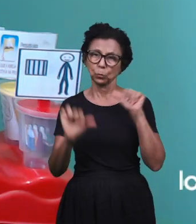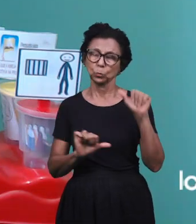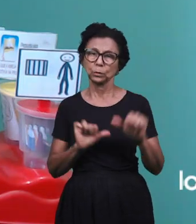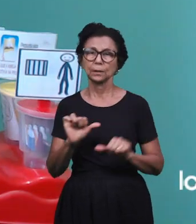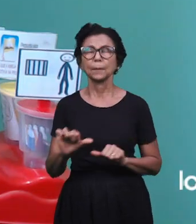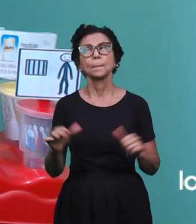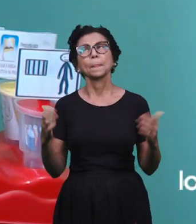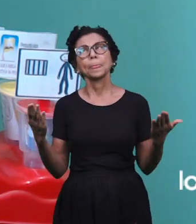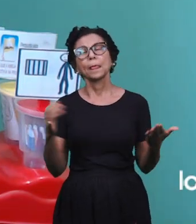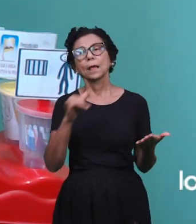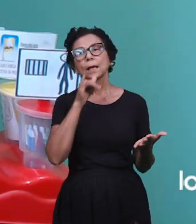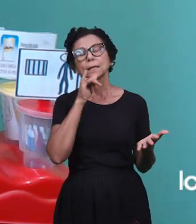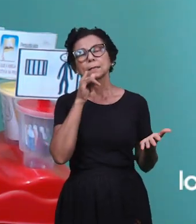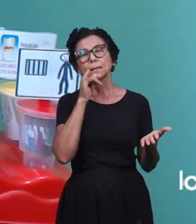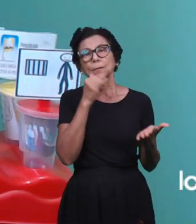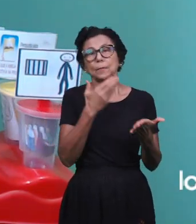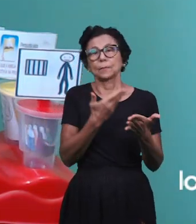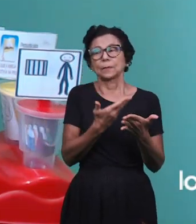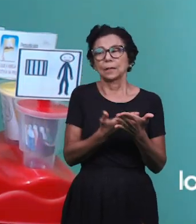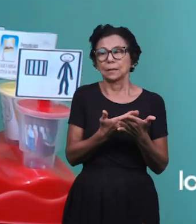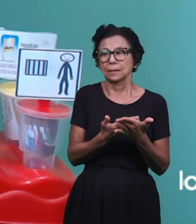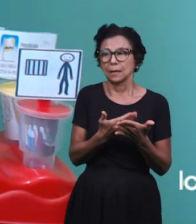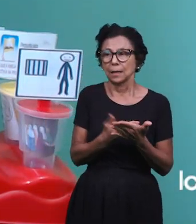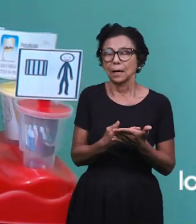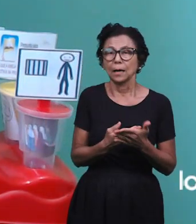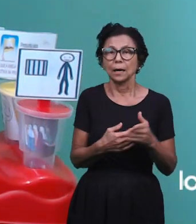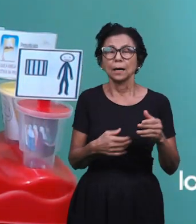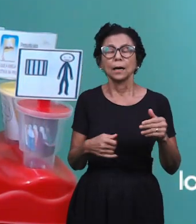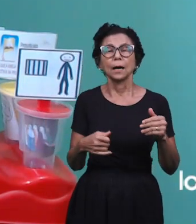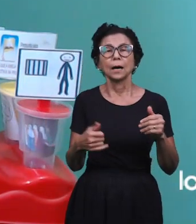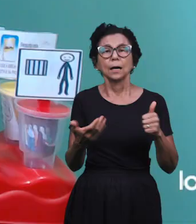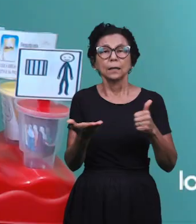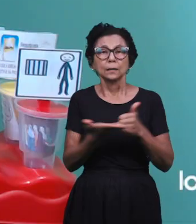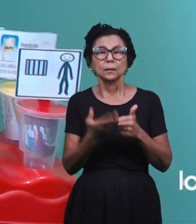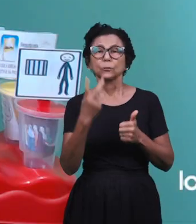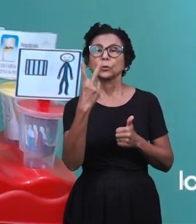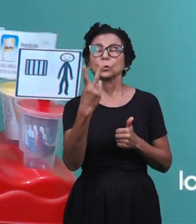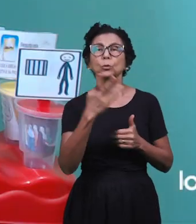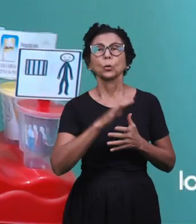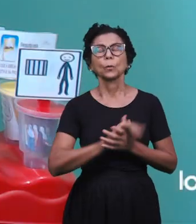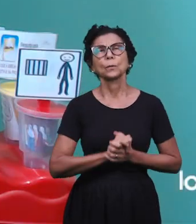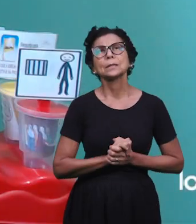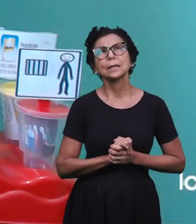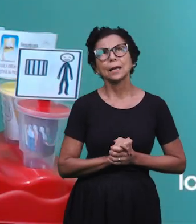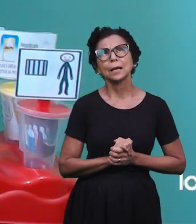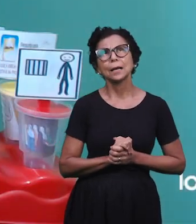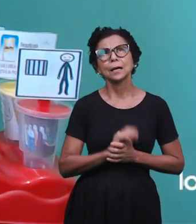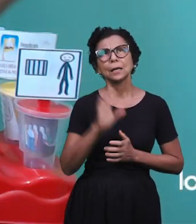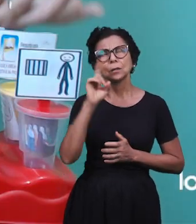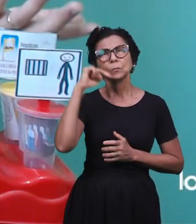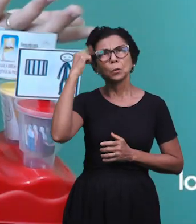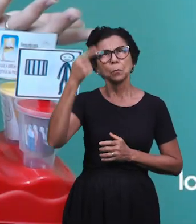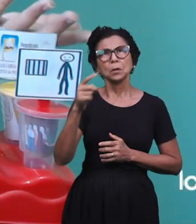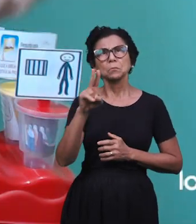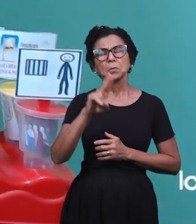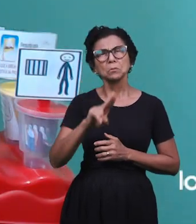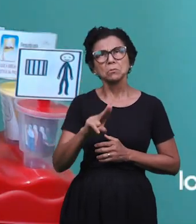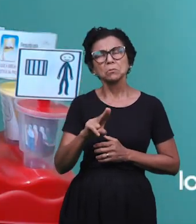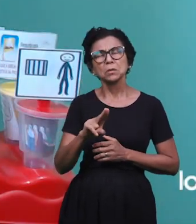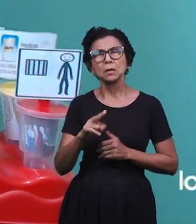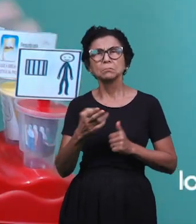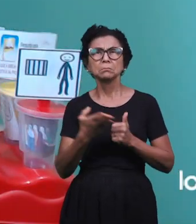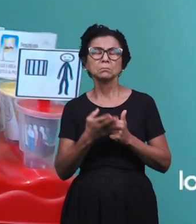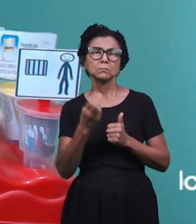esta aula, por exemplo, estou usando o nível 2. A aula do próximo domingo eu poderia usar o nível 3 ou até o nível 1,